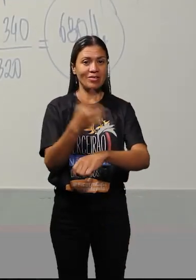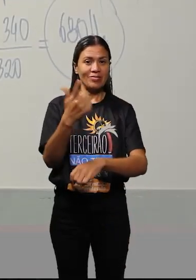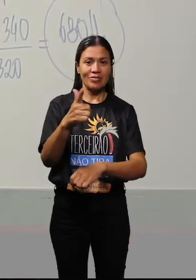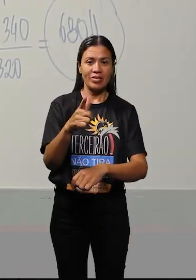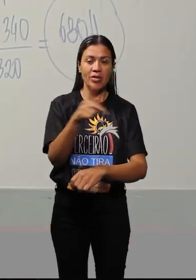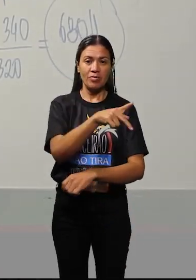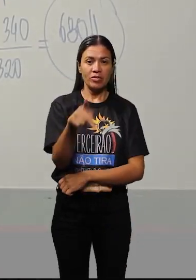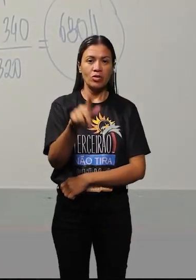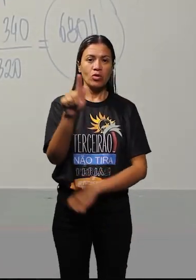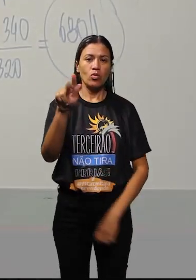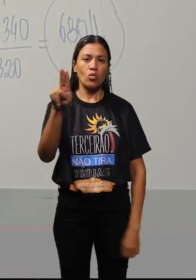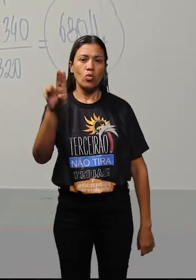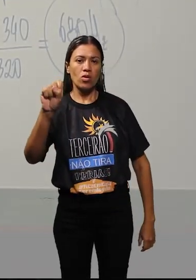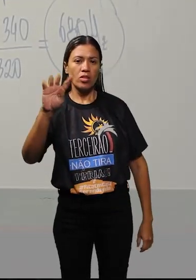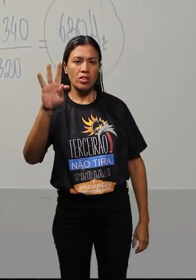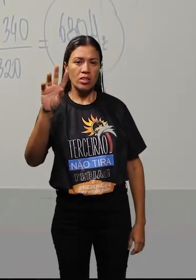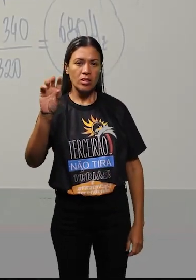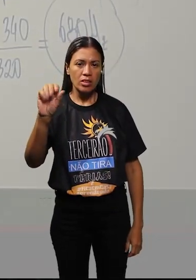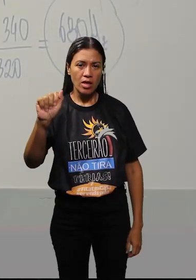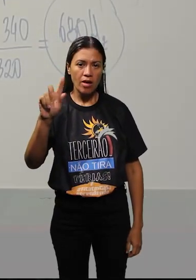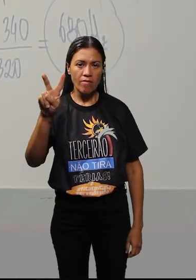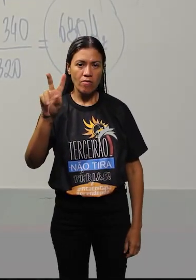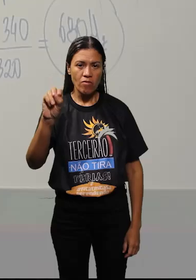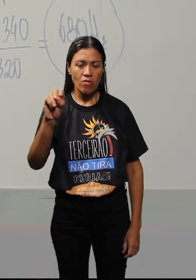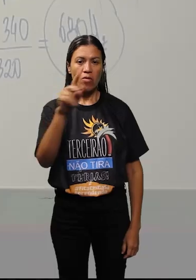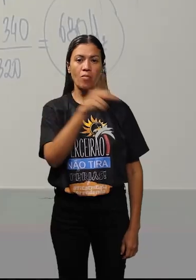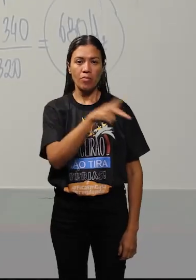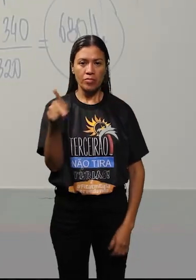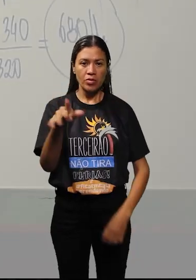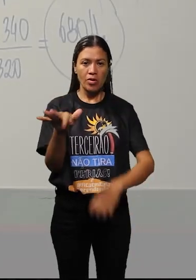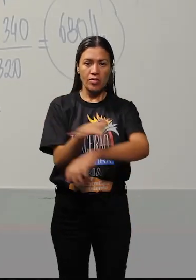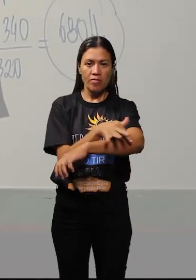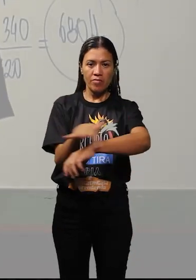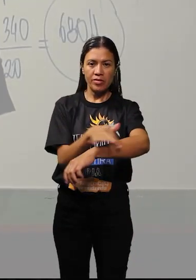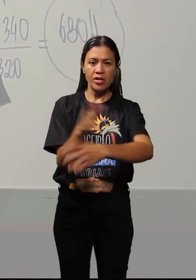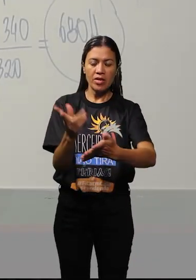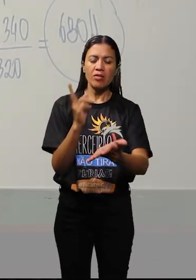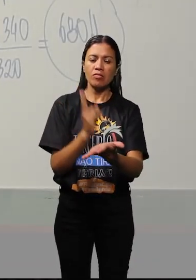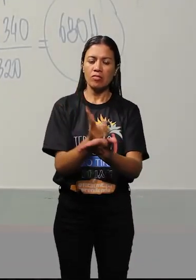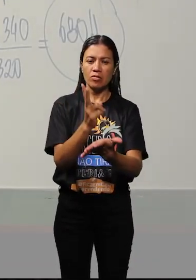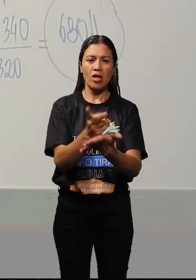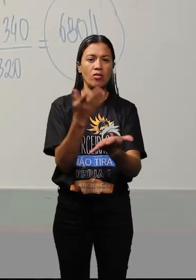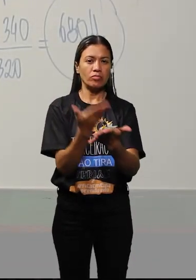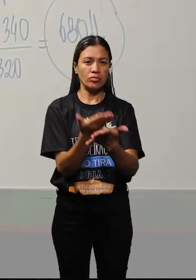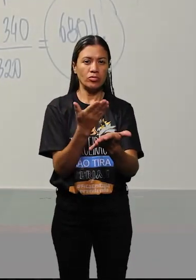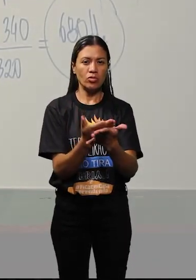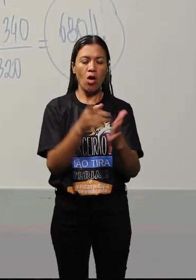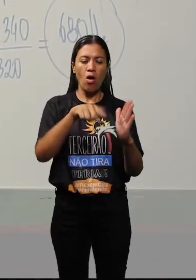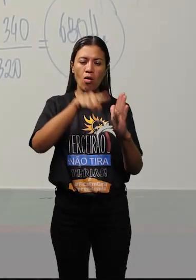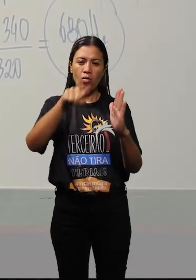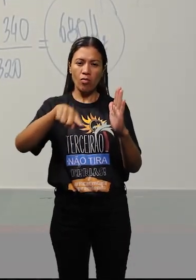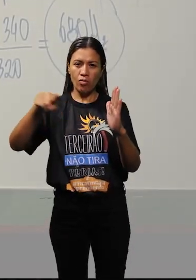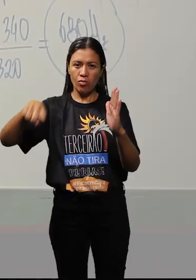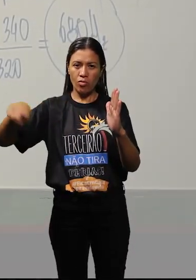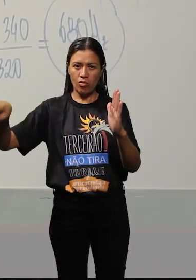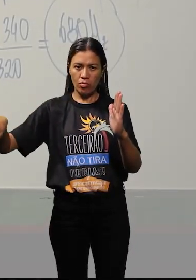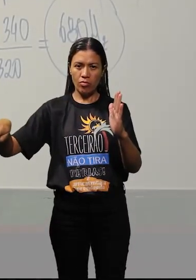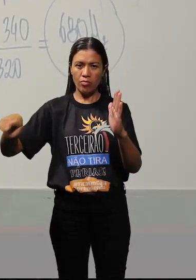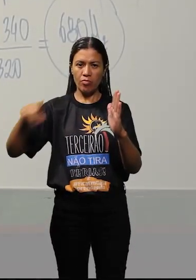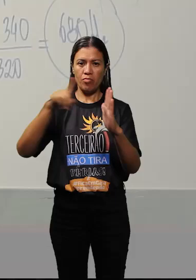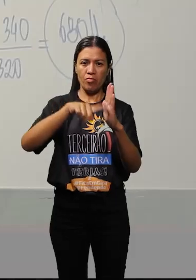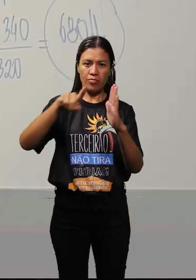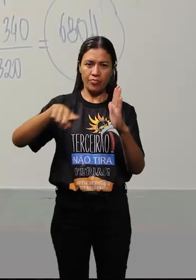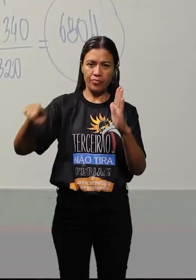ter assistido, né? E hoje a gente vai falar um pouco sobre o efeito Doppler. Efeito Doppler é voltado para som,